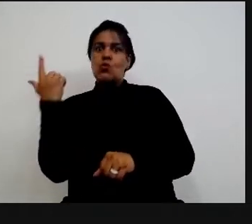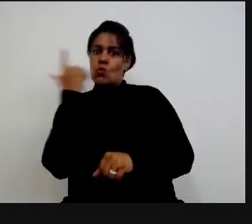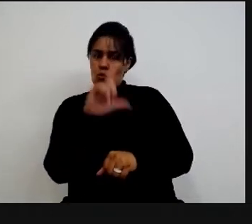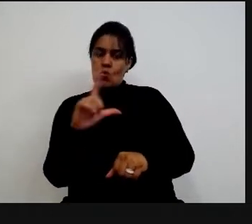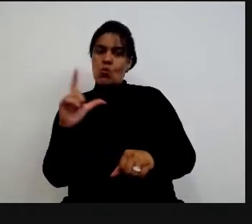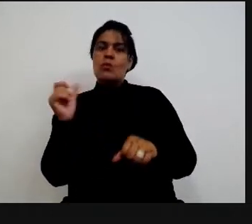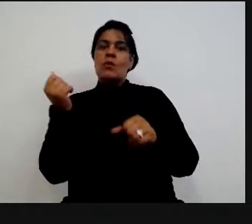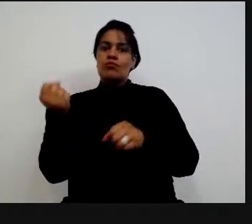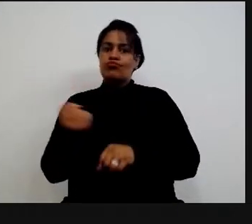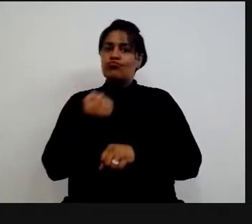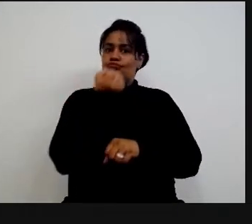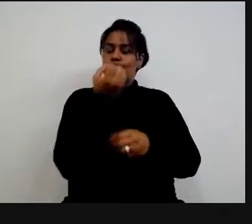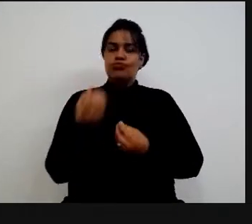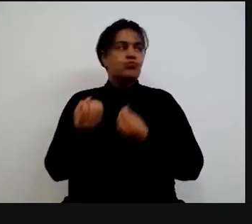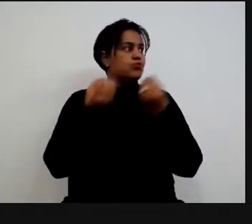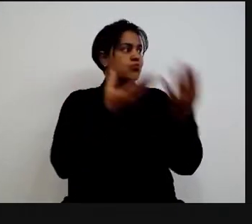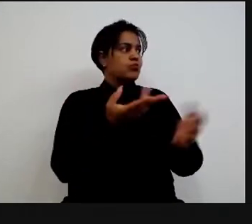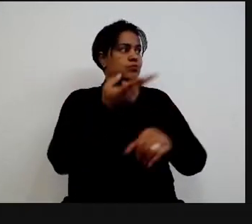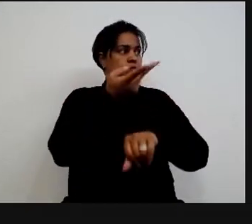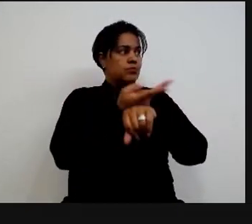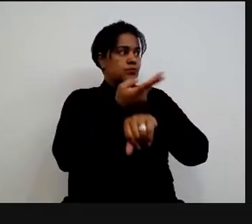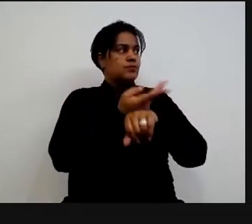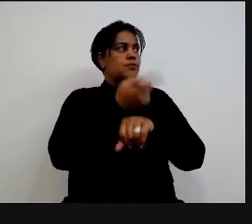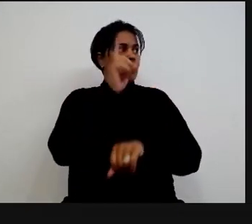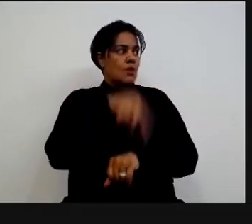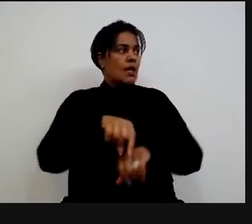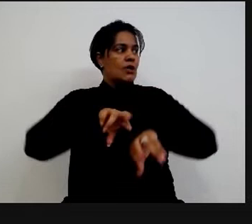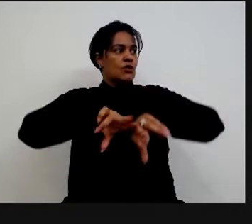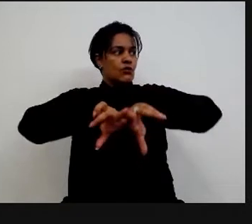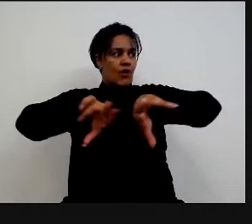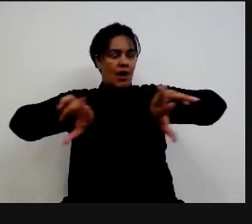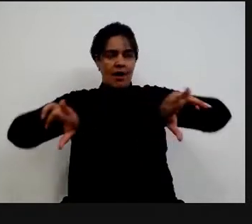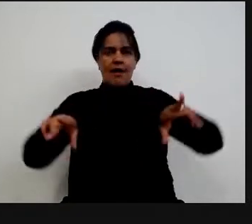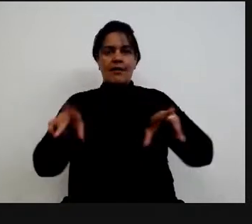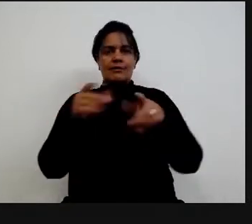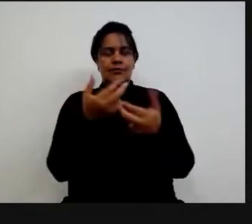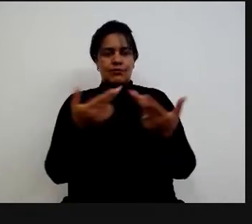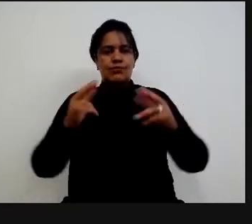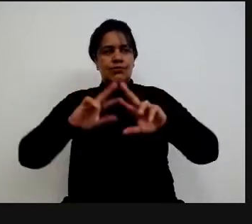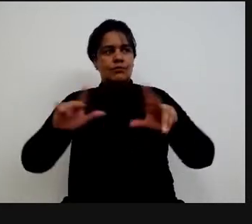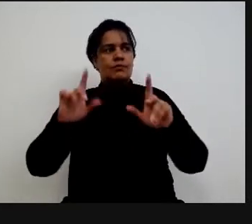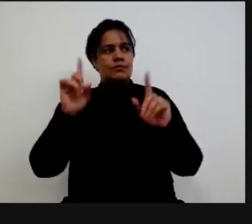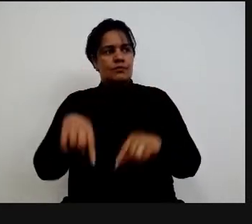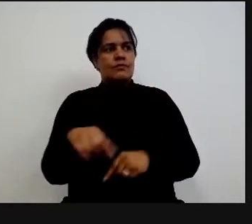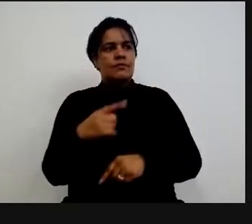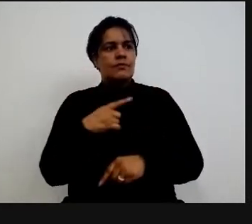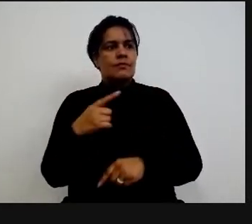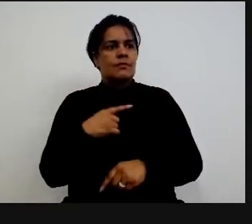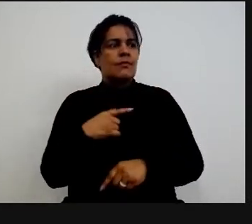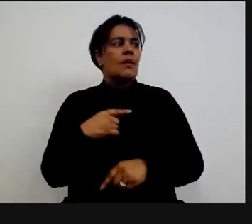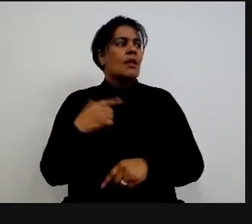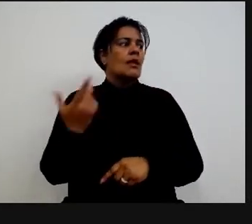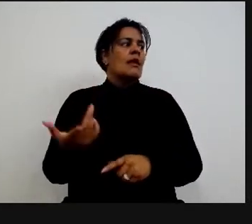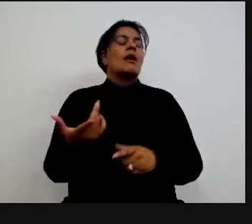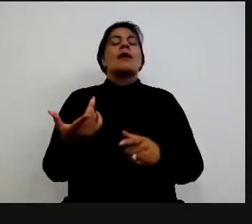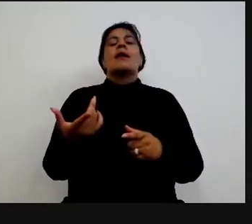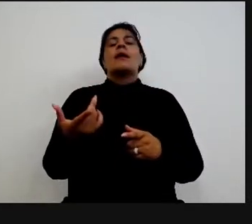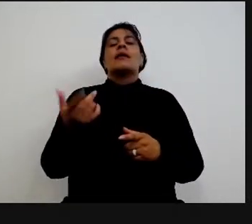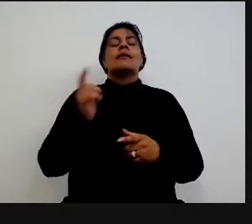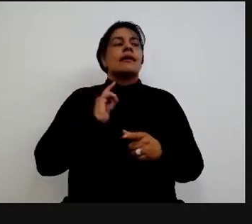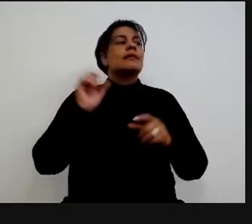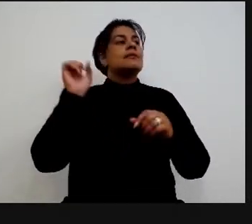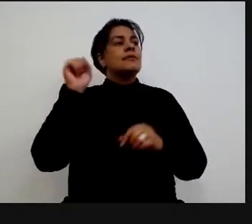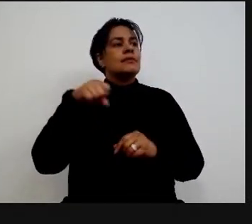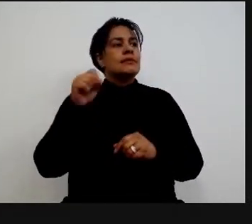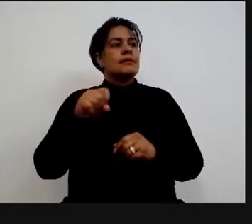mundo em universidade corporativa, concorrendo com diversos segmentos, diversos nichos, pelo Global CCU. Então, a